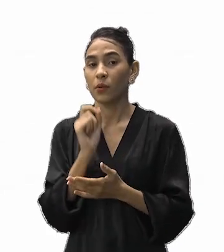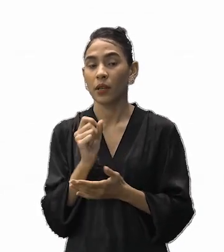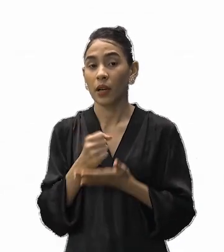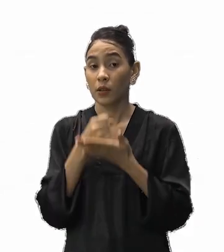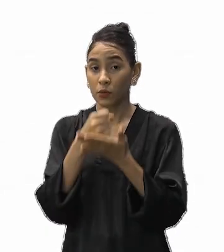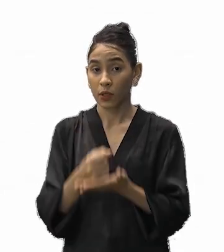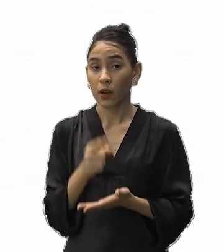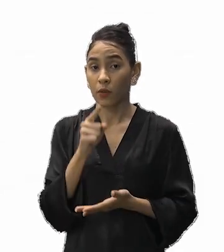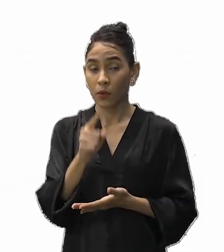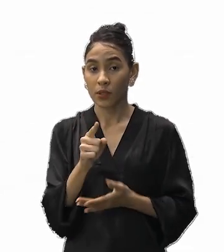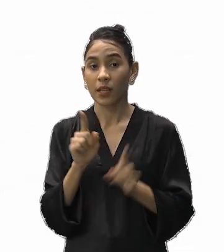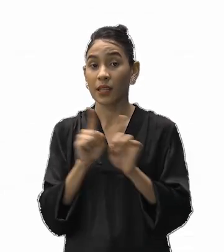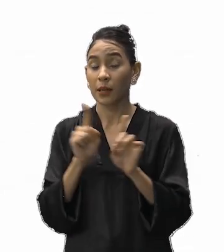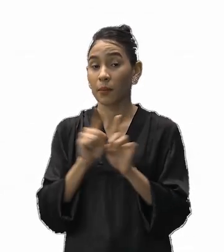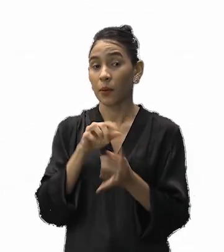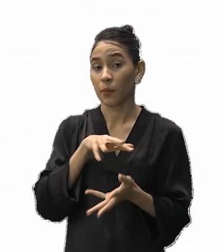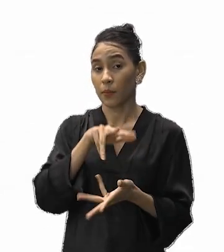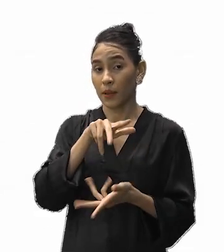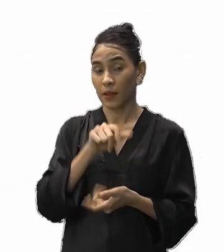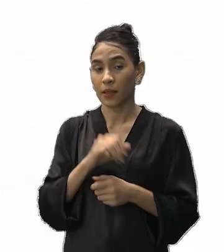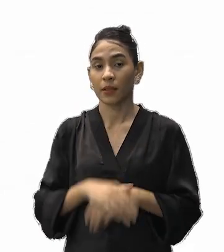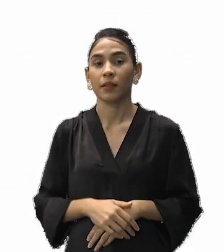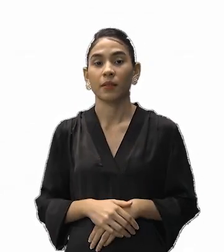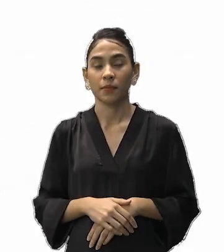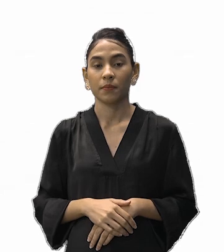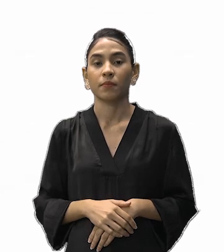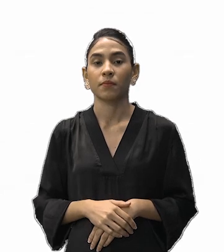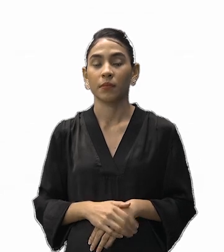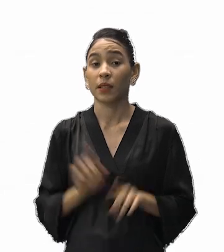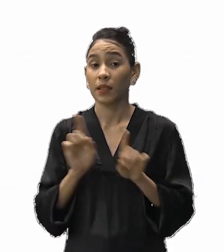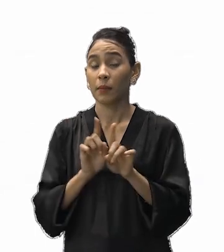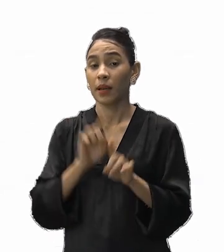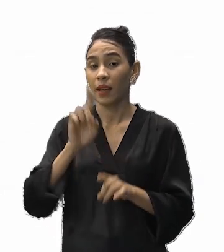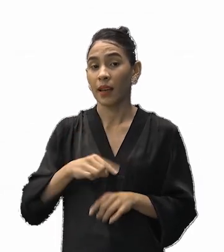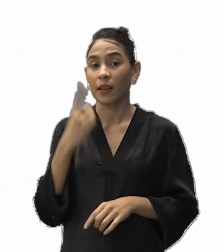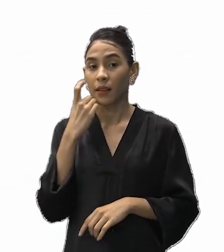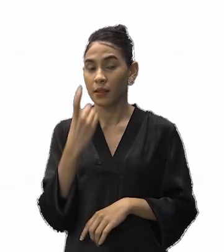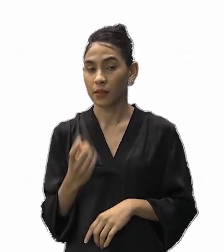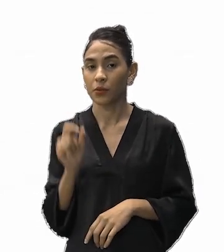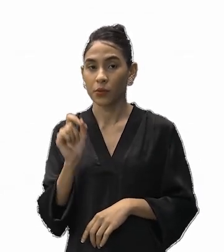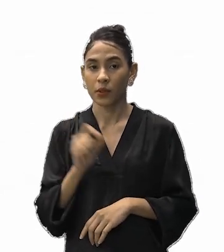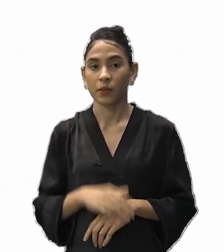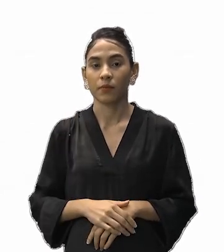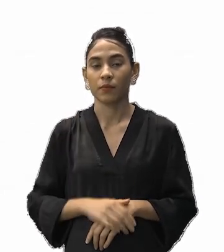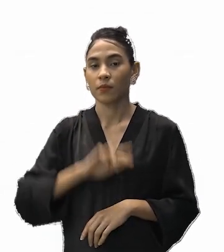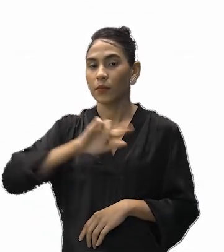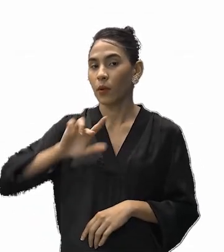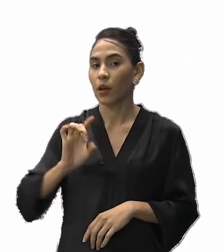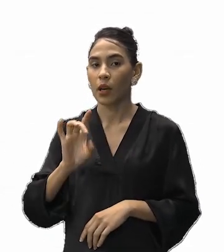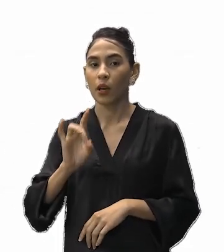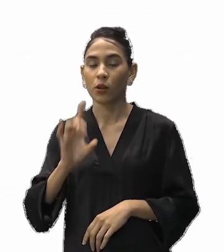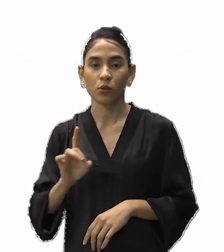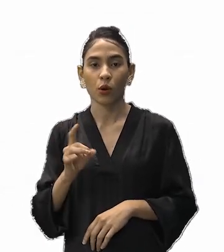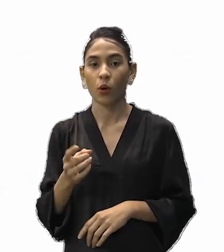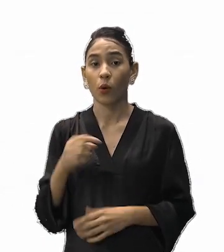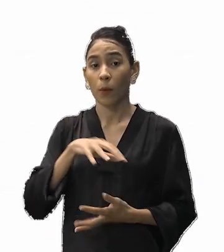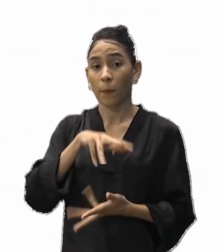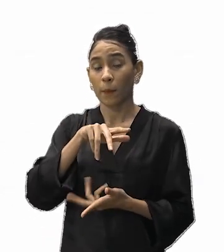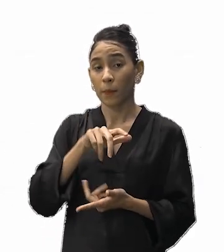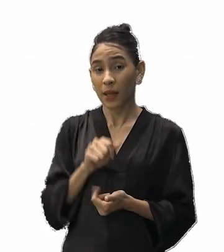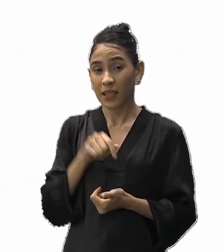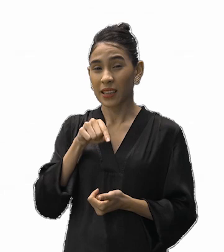e principalmente o planeta. O mais interessante do consumo consciente é que ele não serve apenas para o bem do planeta,